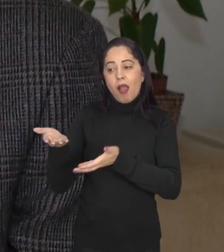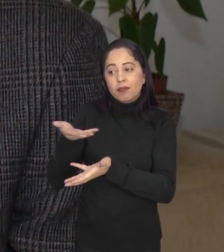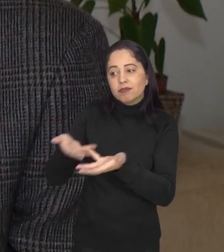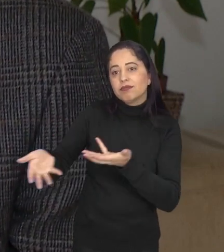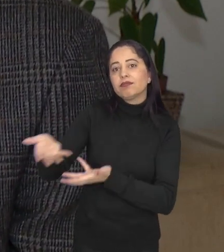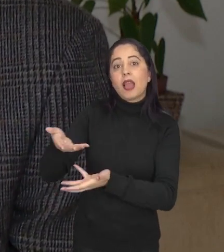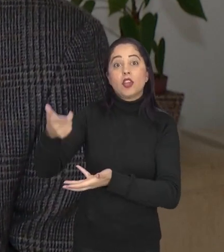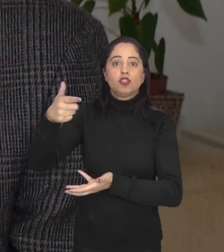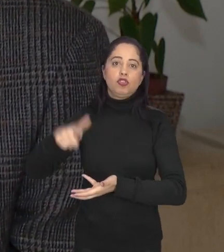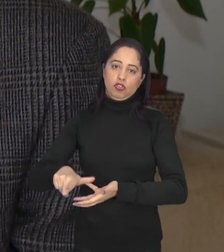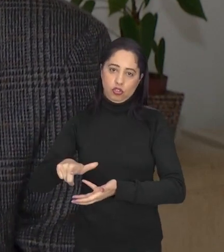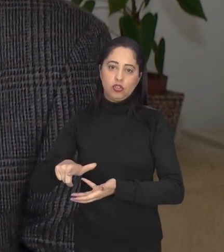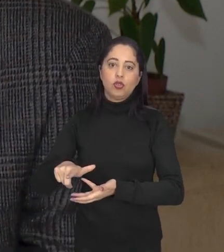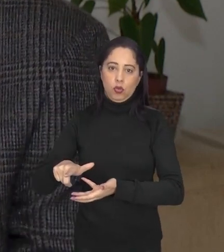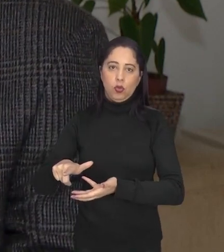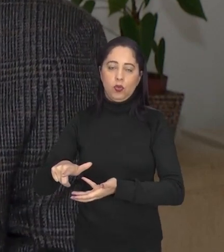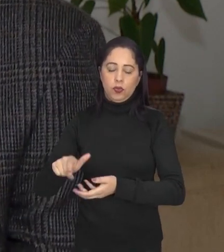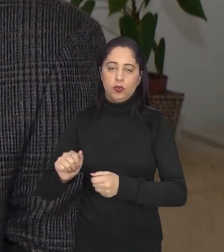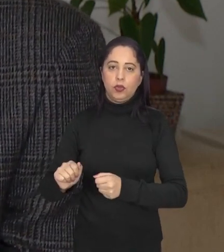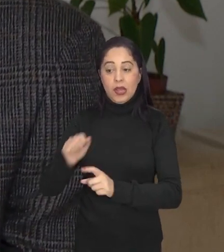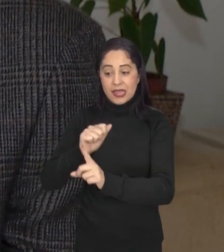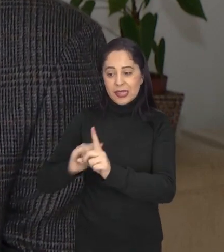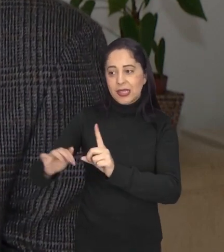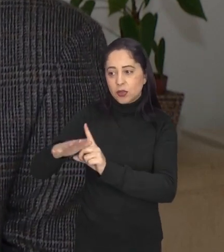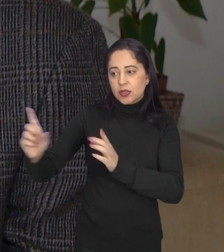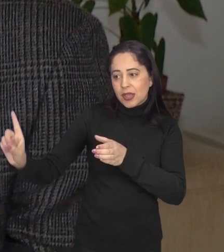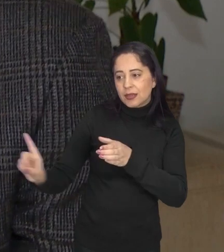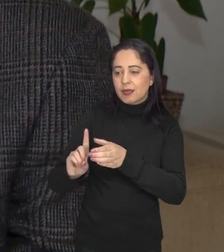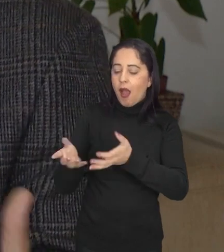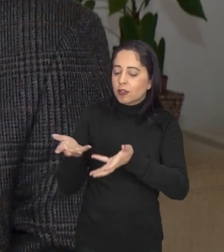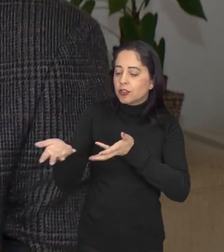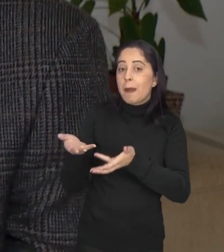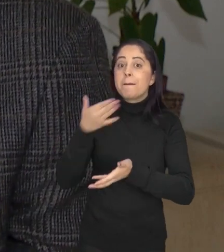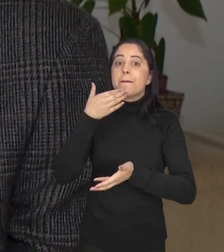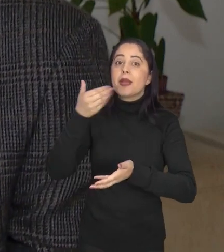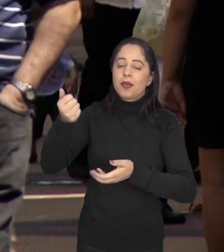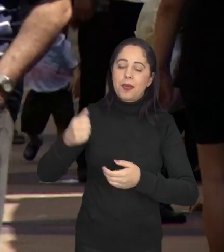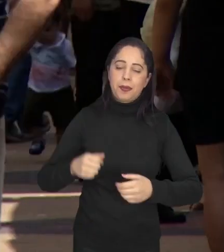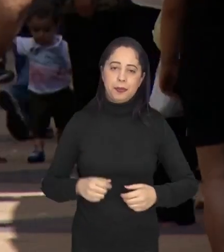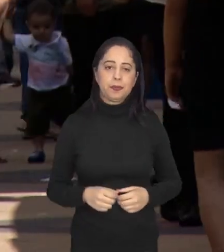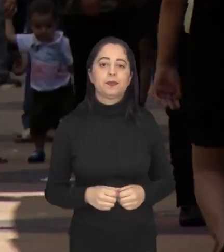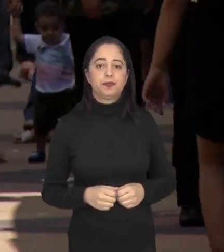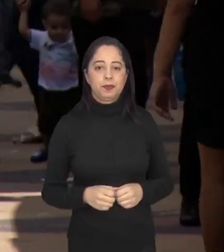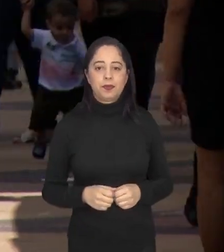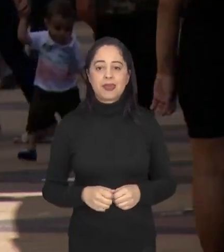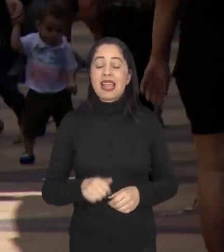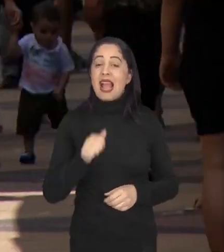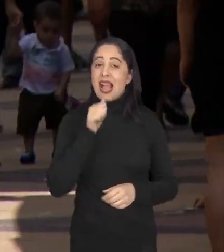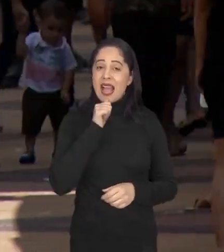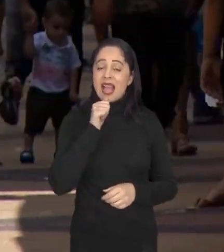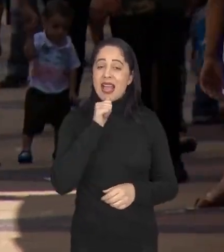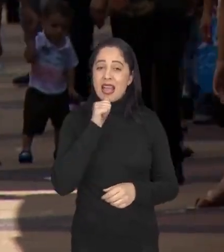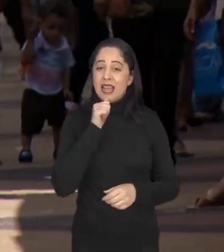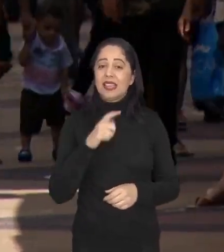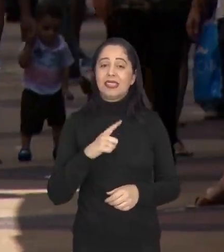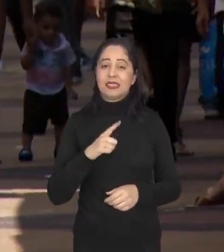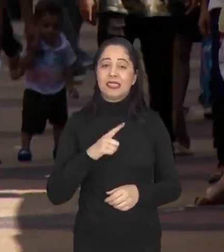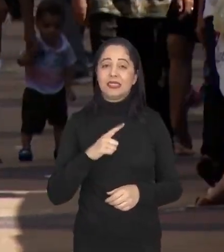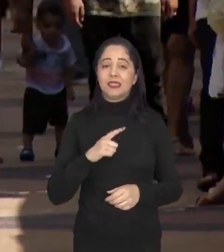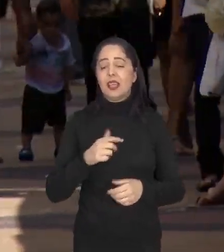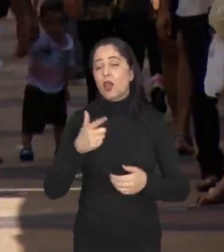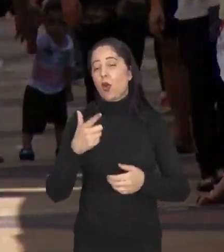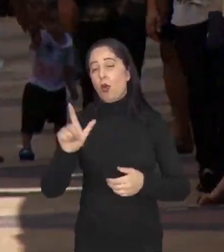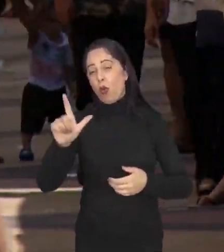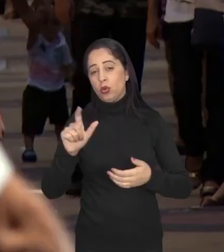uma visão e estar dentro da sociedade interagindo melhor. Existe ainda a demanda que surge a partir de